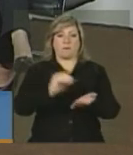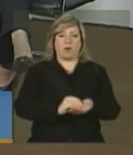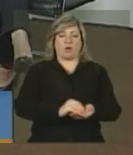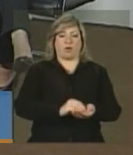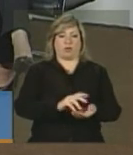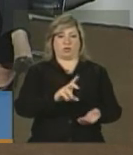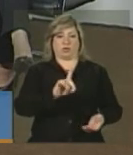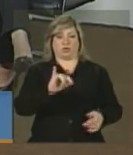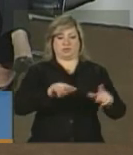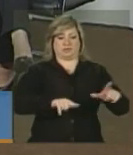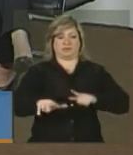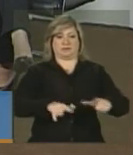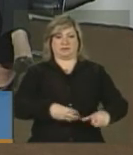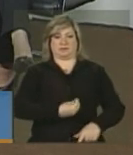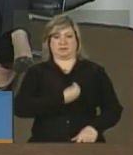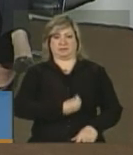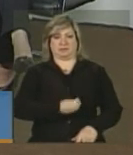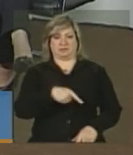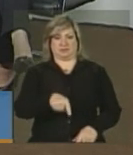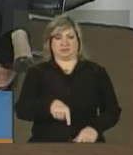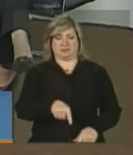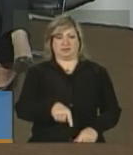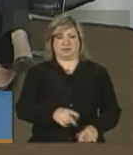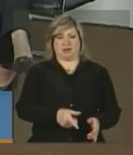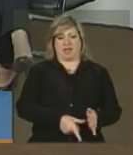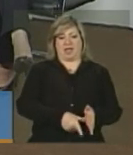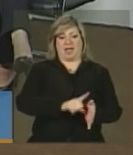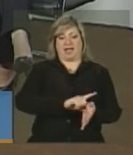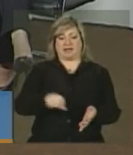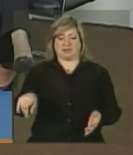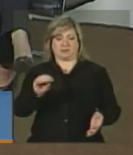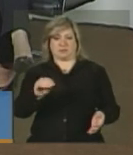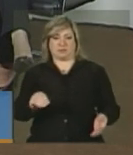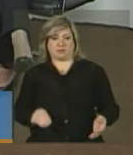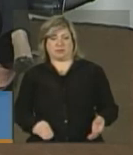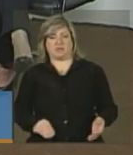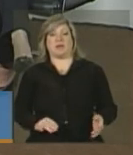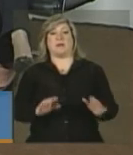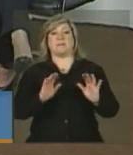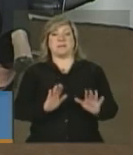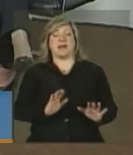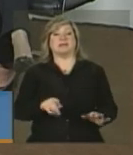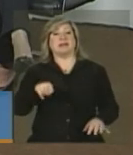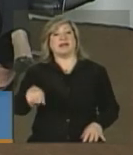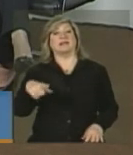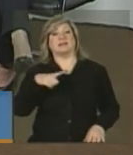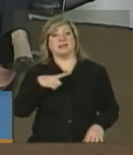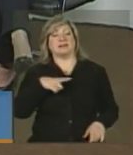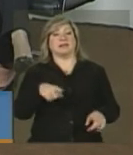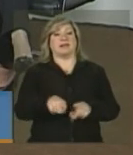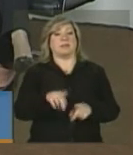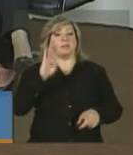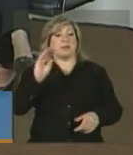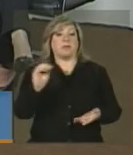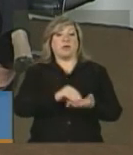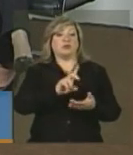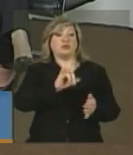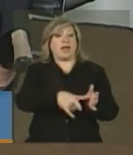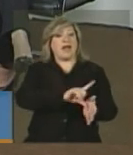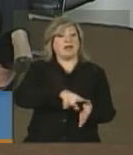mandato anterior à data de preenchimento do questionário, mas ele tem também a opção de